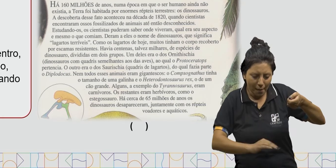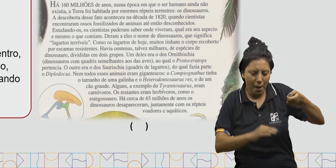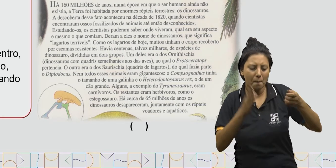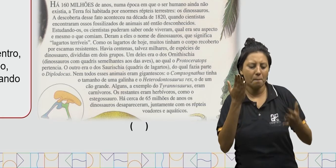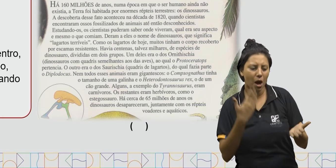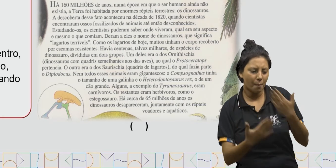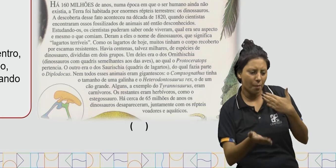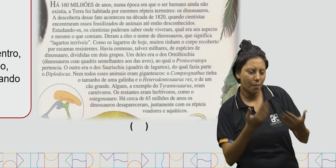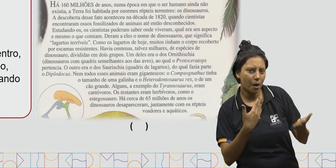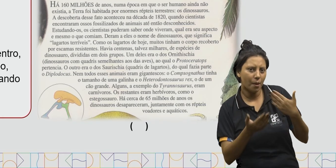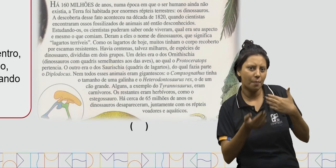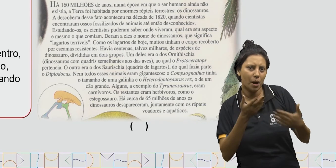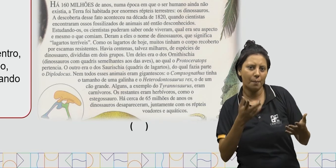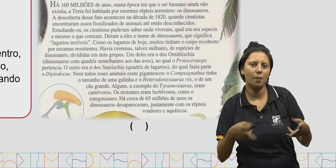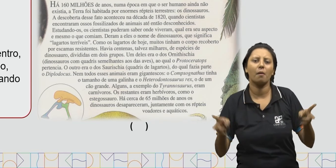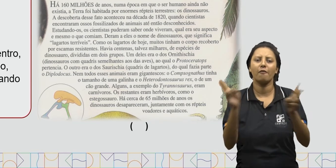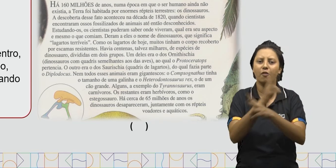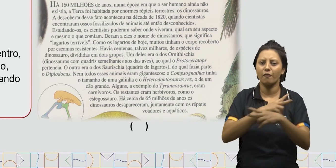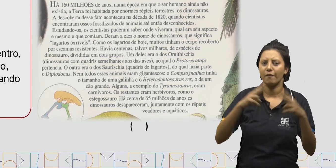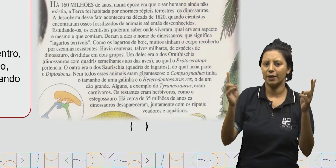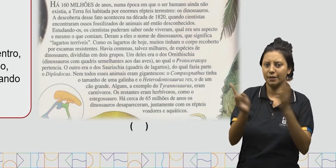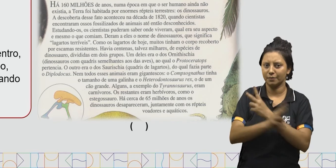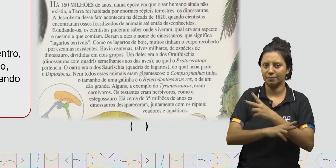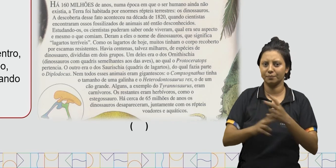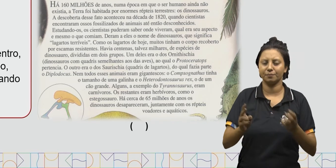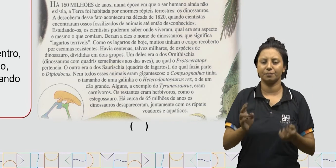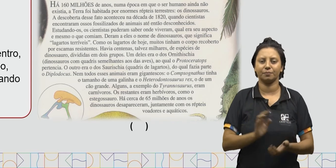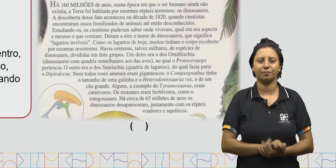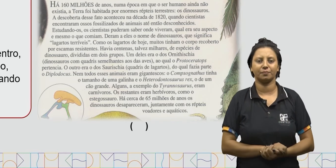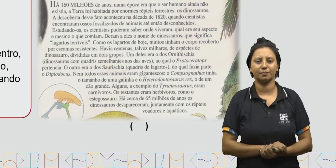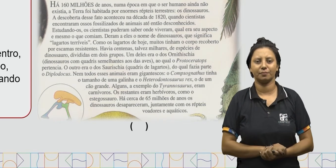batendo papo e o papo do sapo soltando vento.